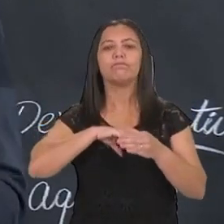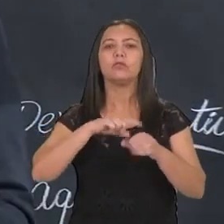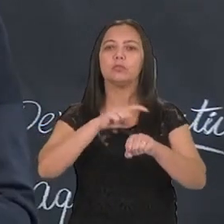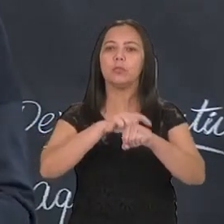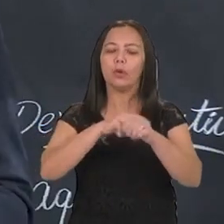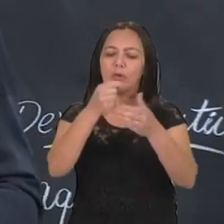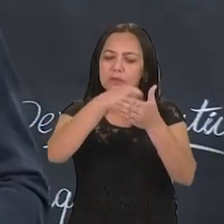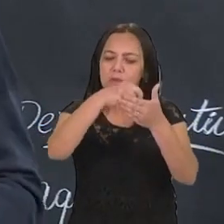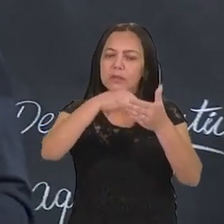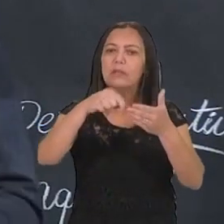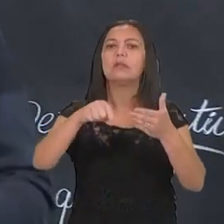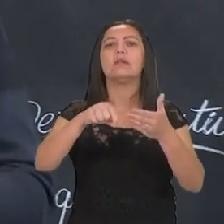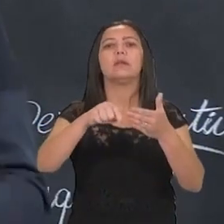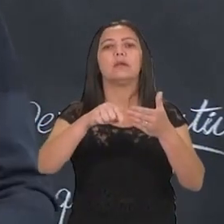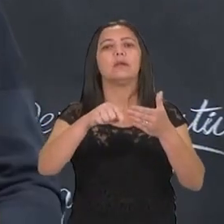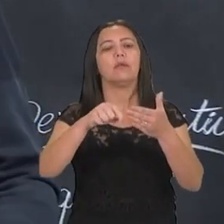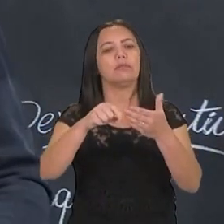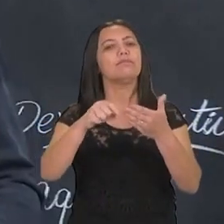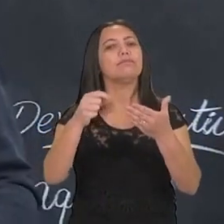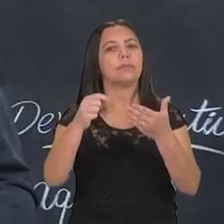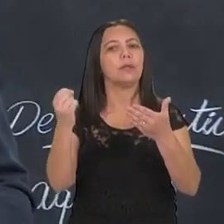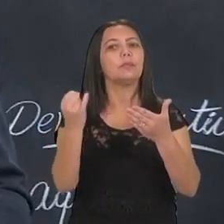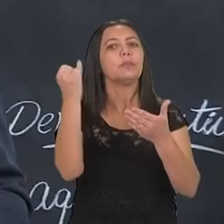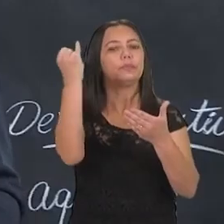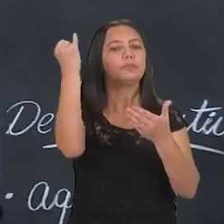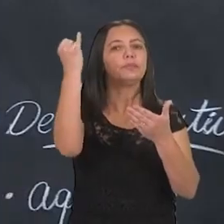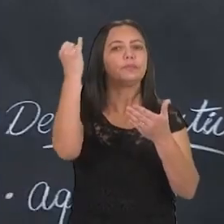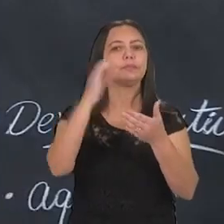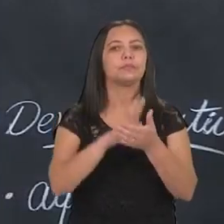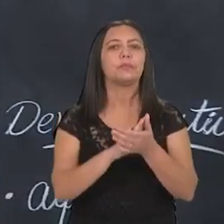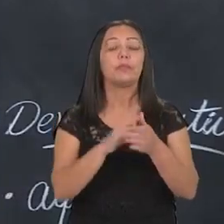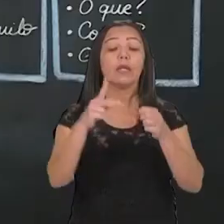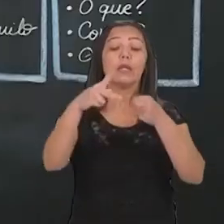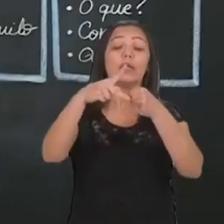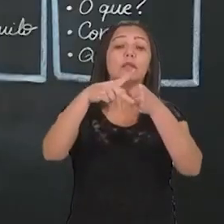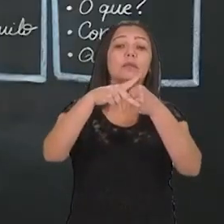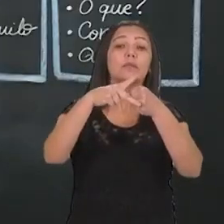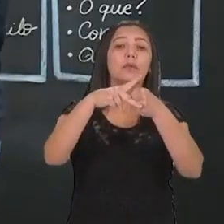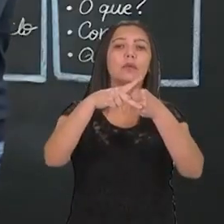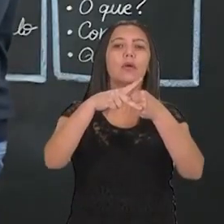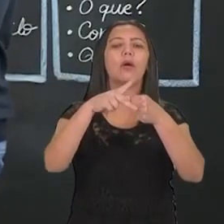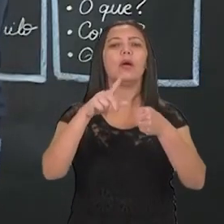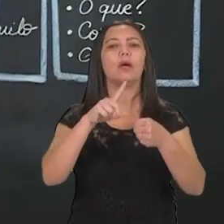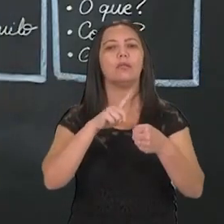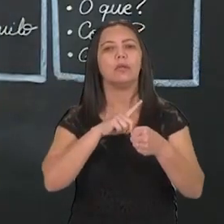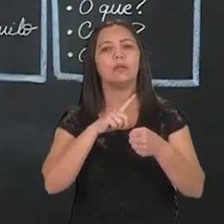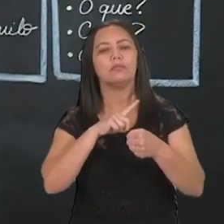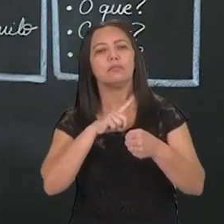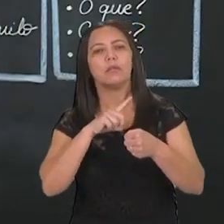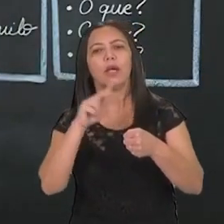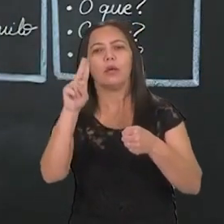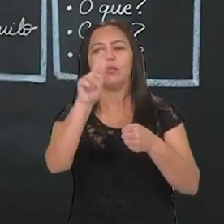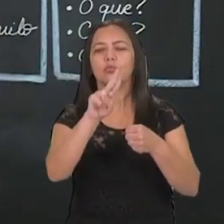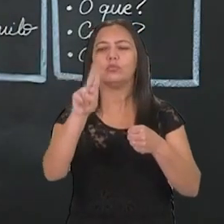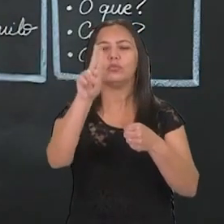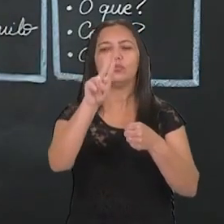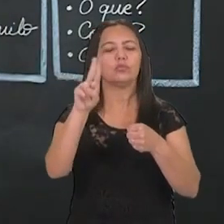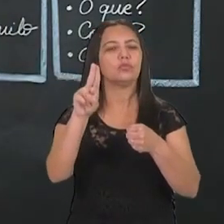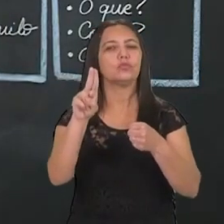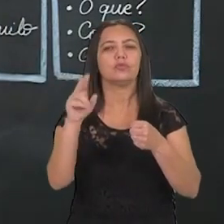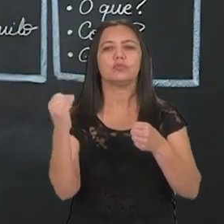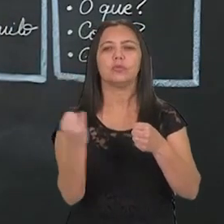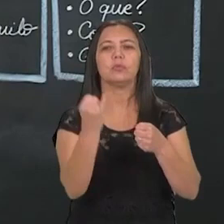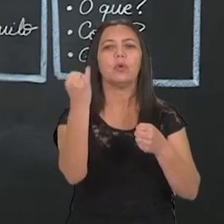na oralidade, no uso efetivo dessa língua, ok? Os pronomes têm uma função muito importante, uma função